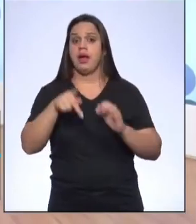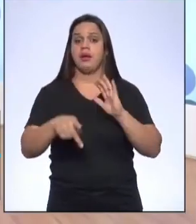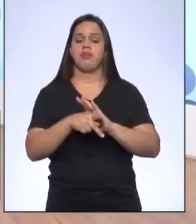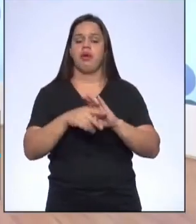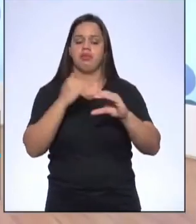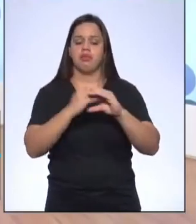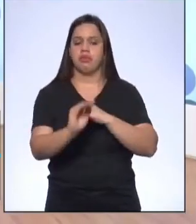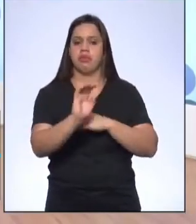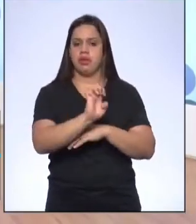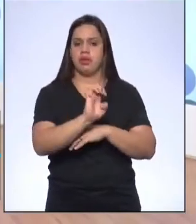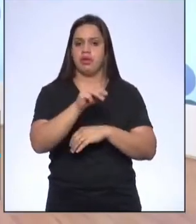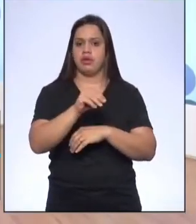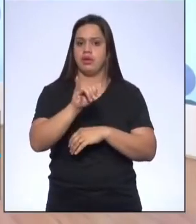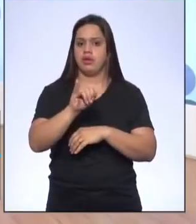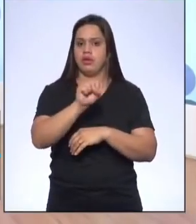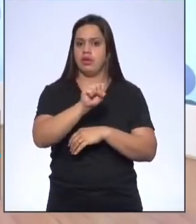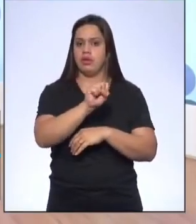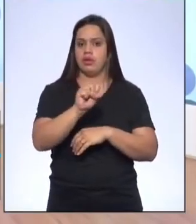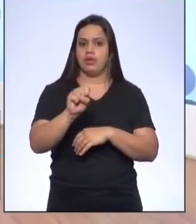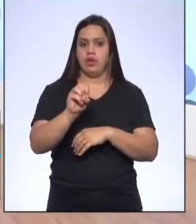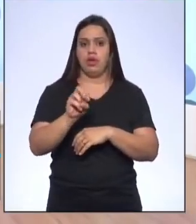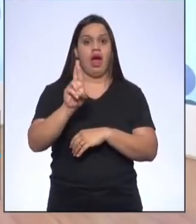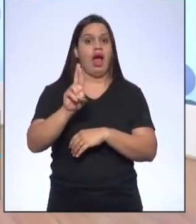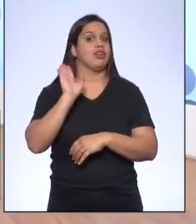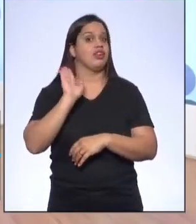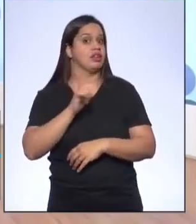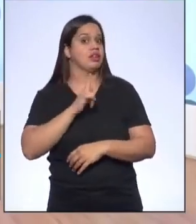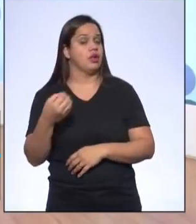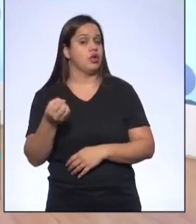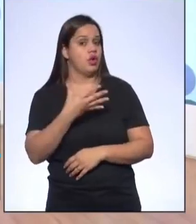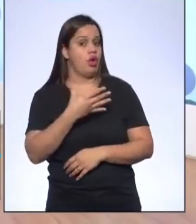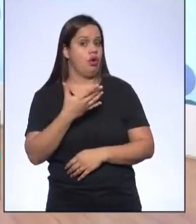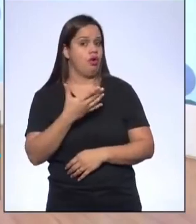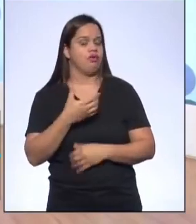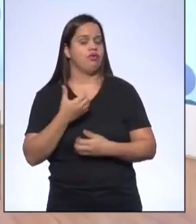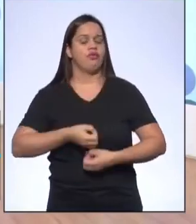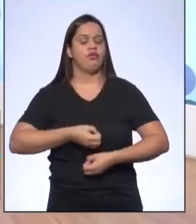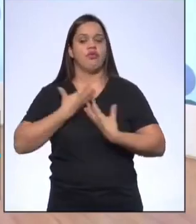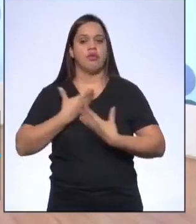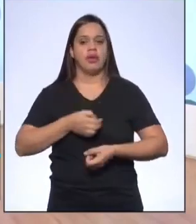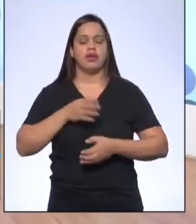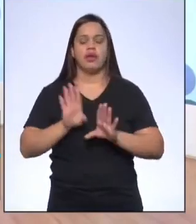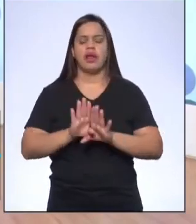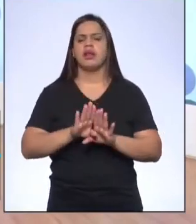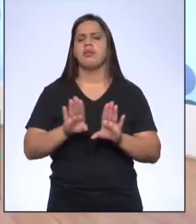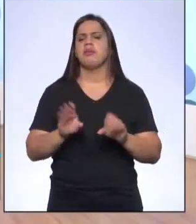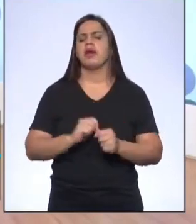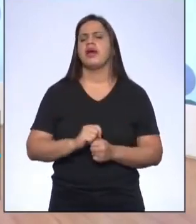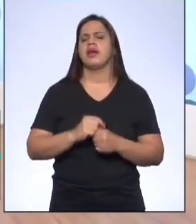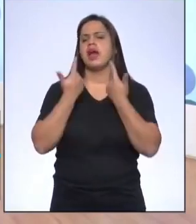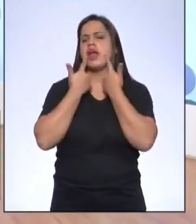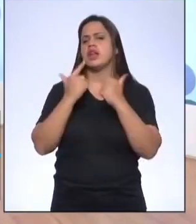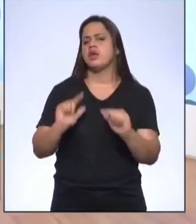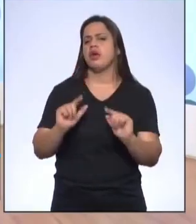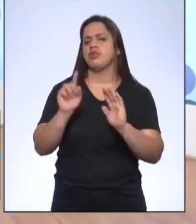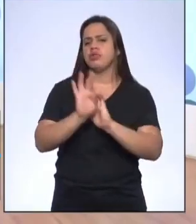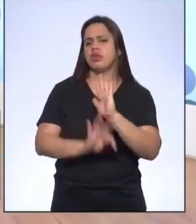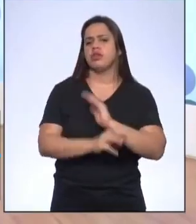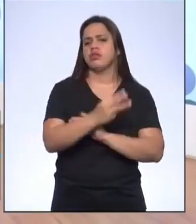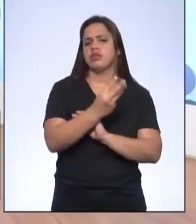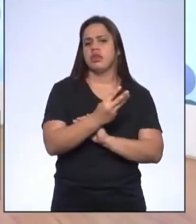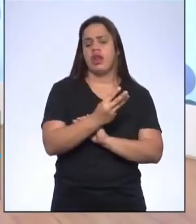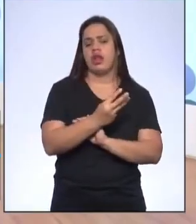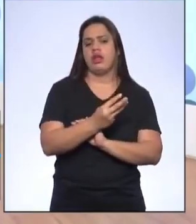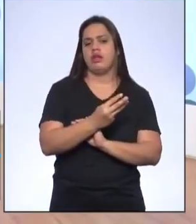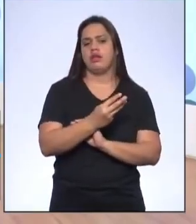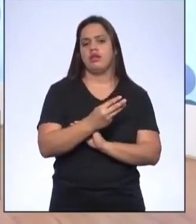quebrada. Ah, então já tem uma nova informação. Já tem. E a linguagem do texto 3? A Mônica que leu. Será que é essa linguagem aí? Ela Como é pediu